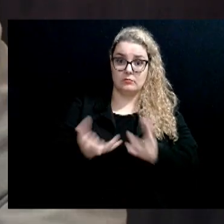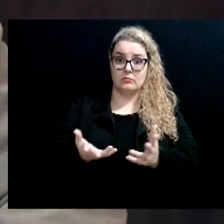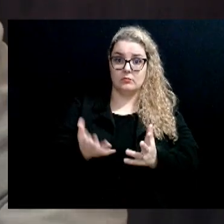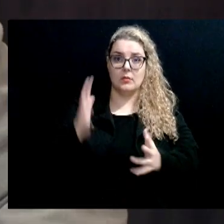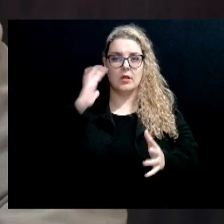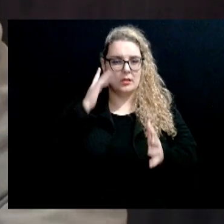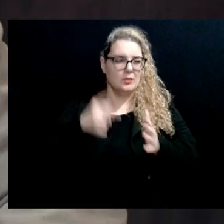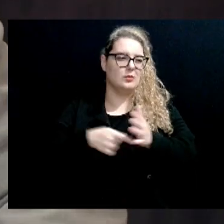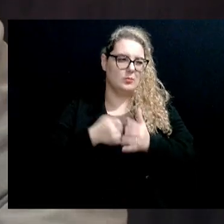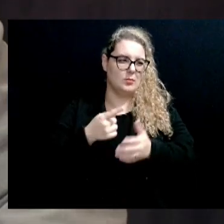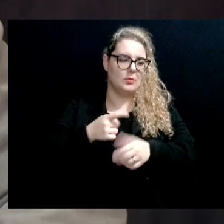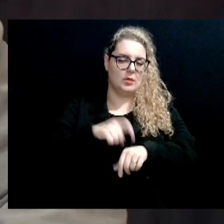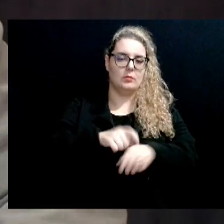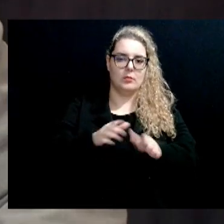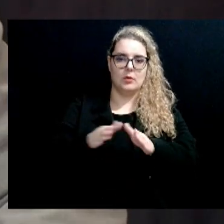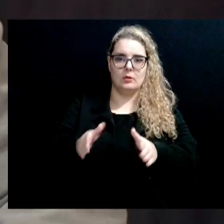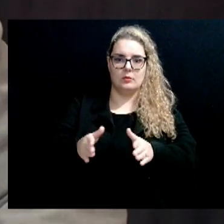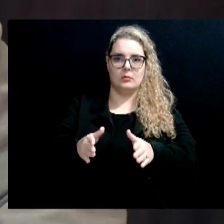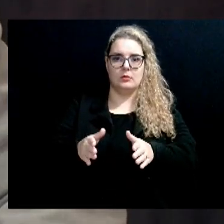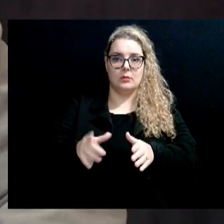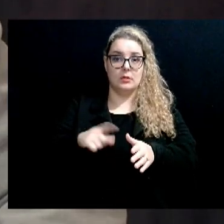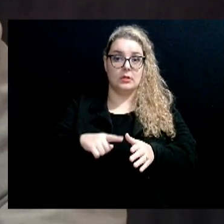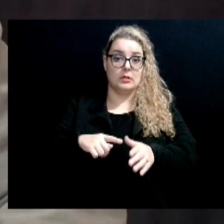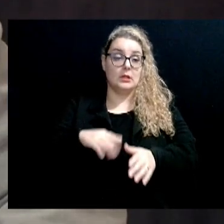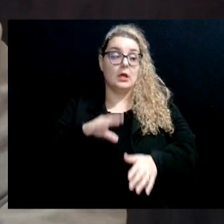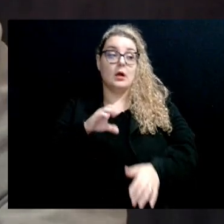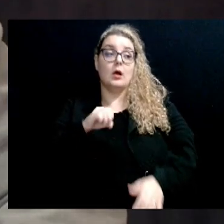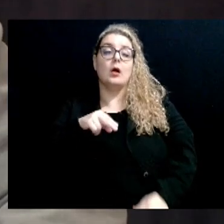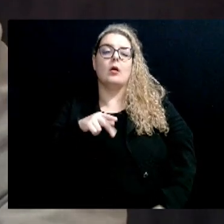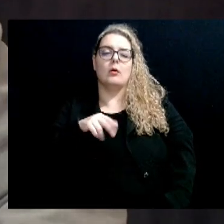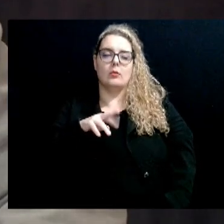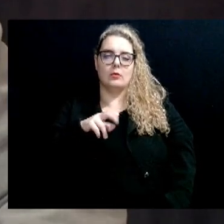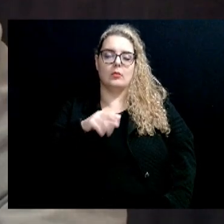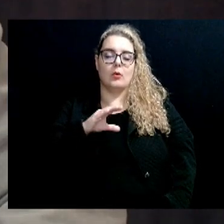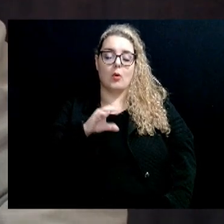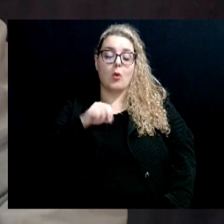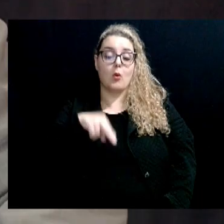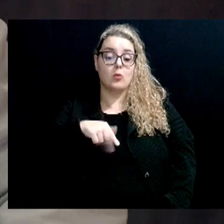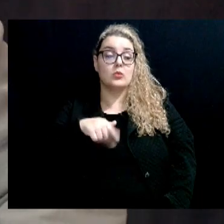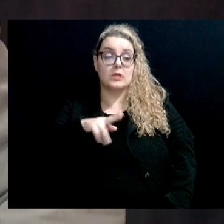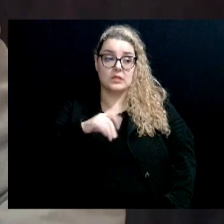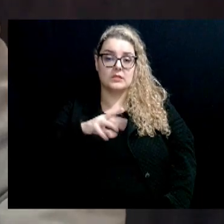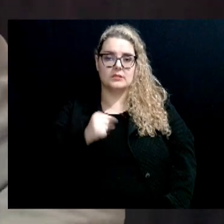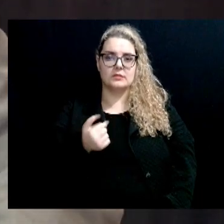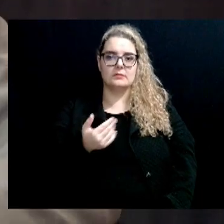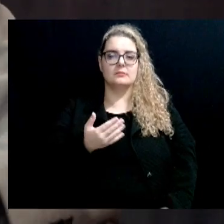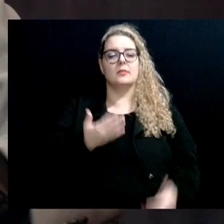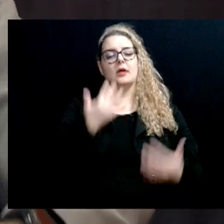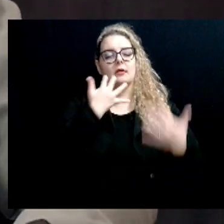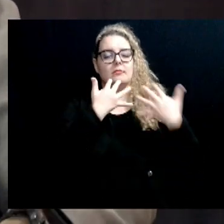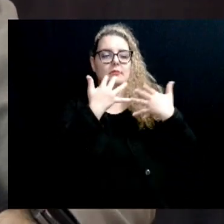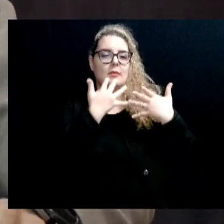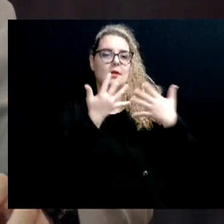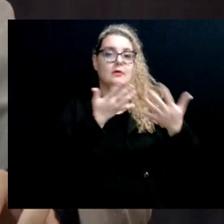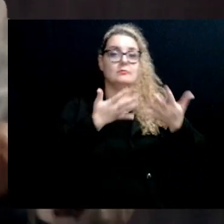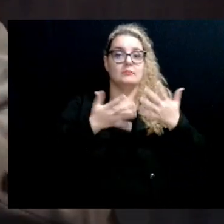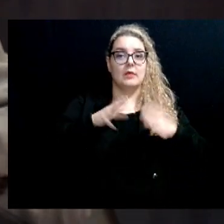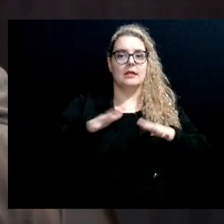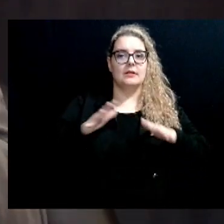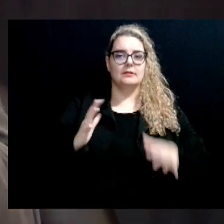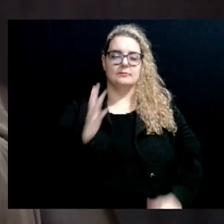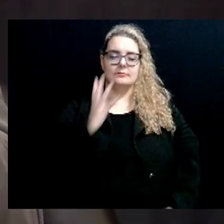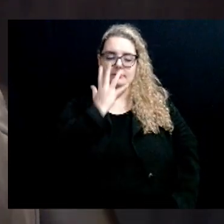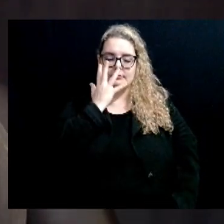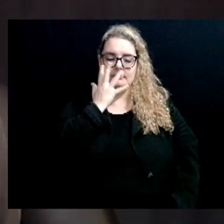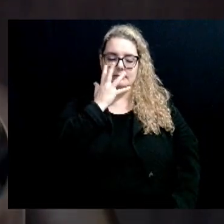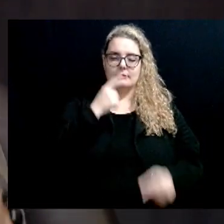relação existe a conquista, né? Então, numa fase de conquista, muitas pessoas acabam, às vezes, vestindo uma máscara ou um personagem porque ela entende que